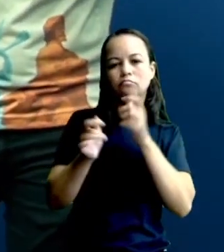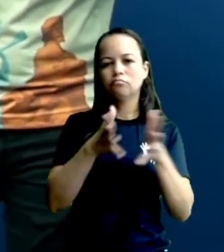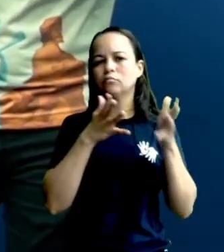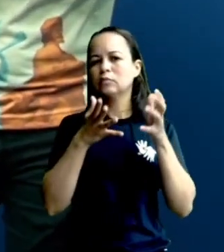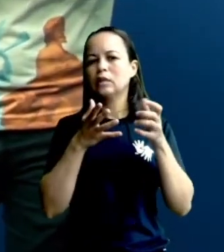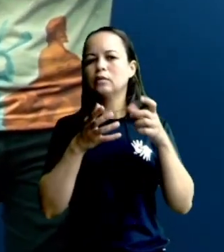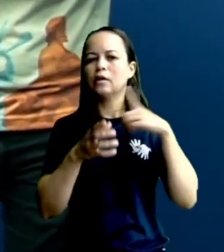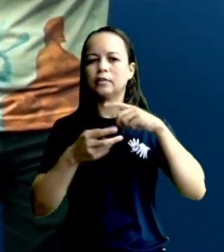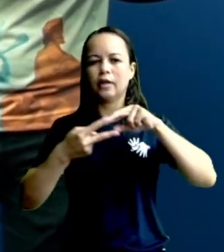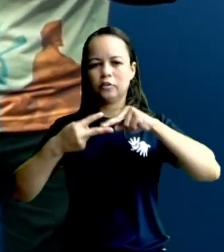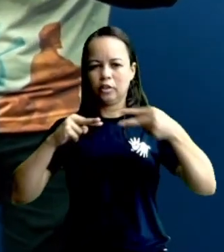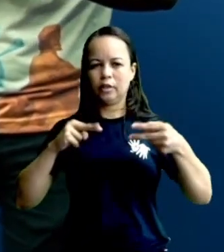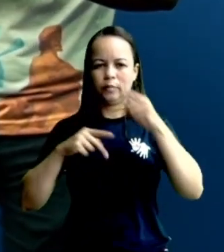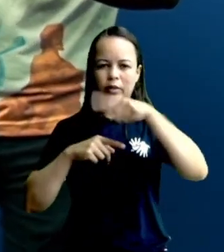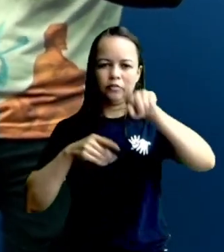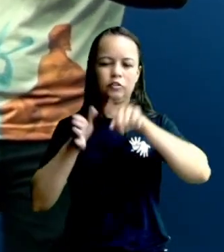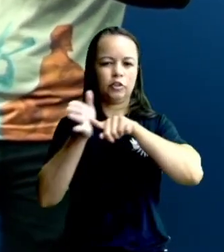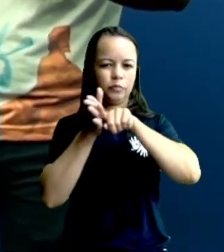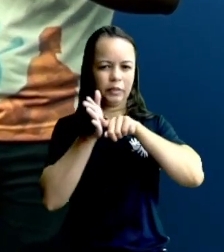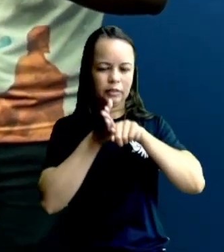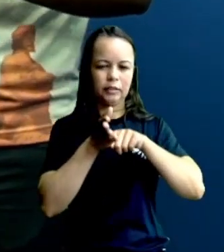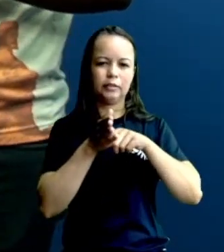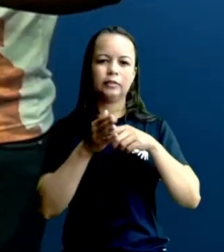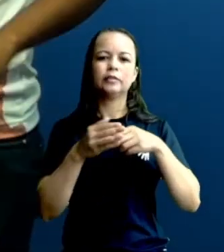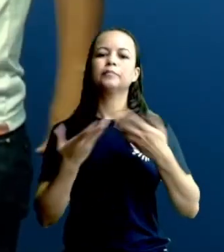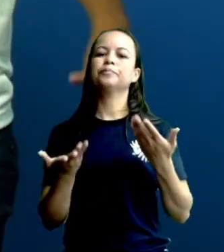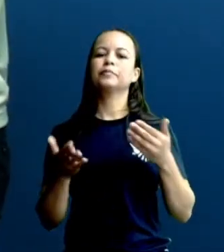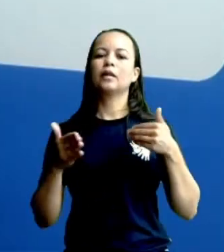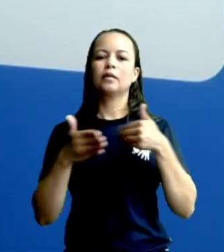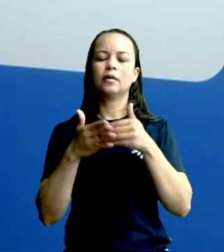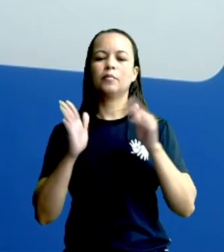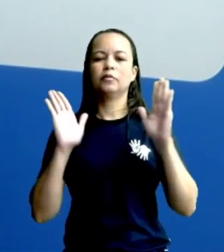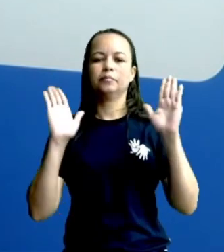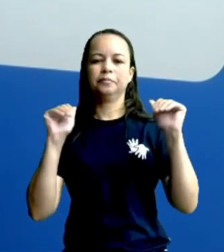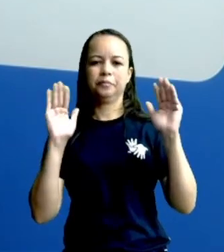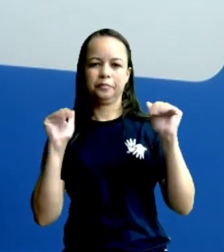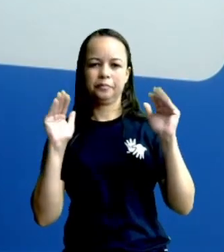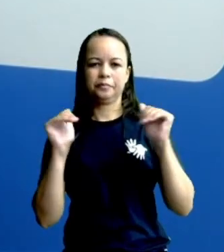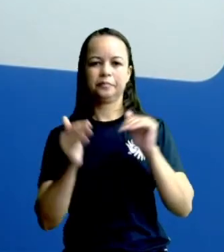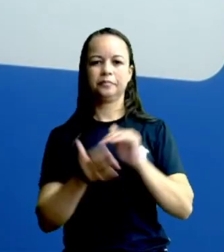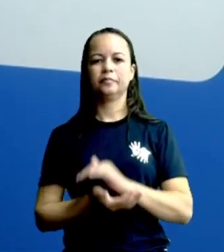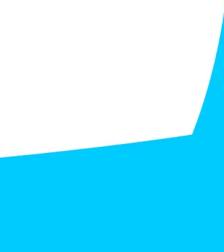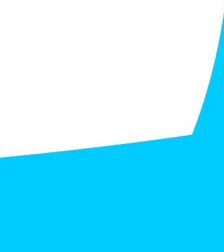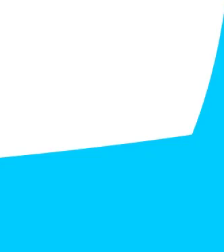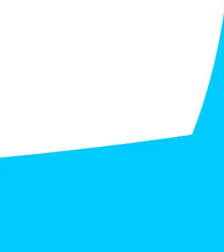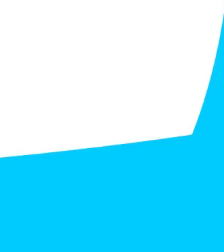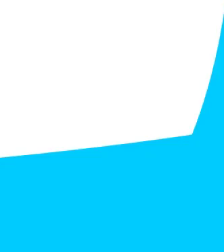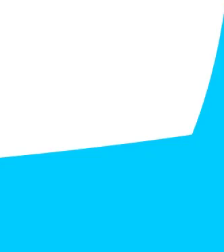para vocês pesquisarem mais, tá certo, gente? Até a próxima aula, um abraço, tchau, tchau!